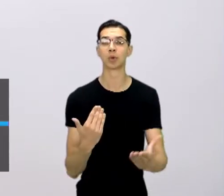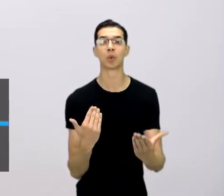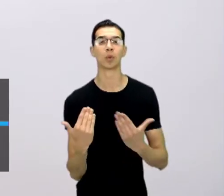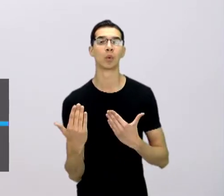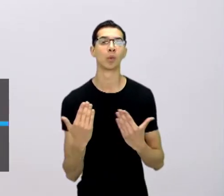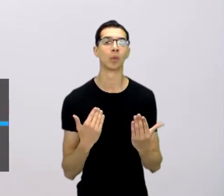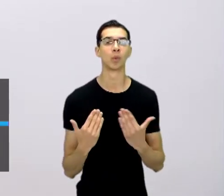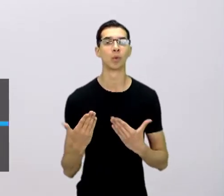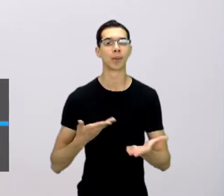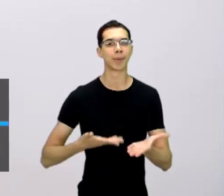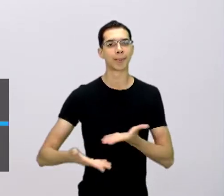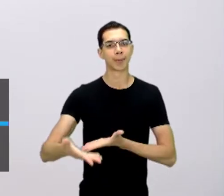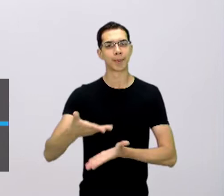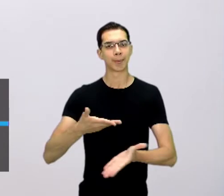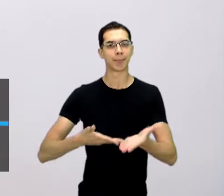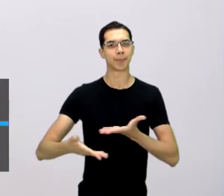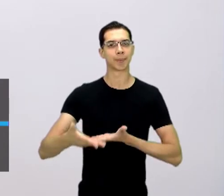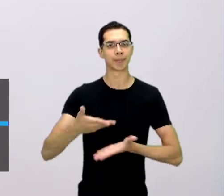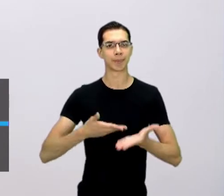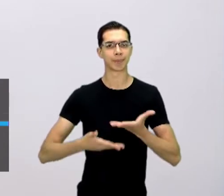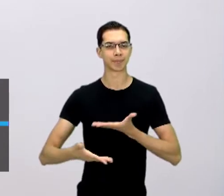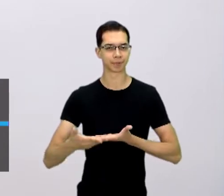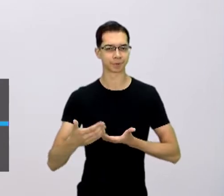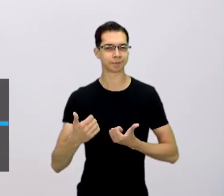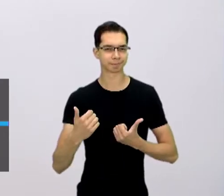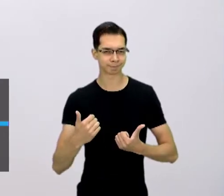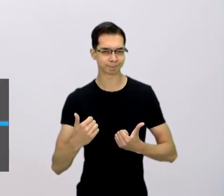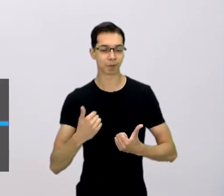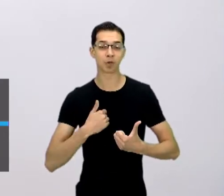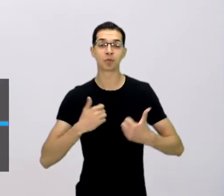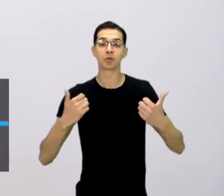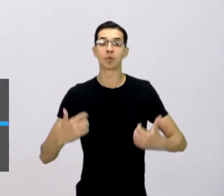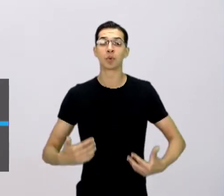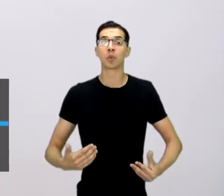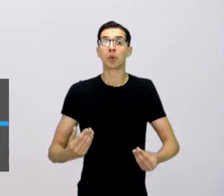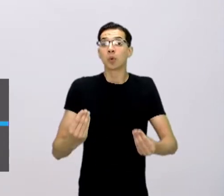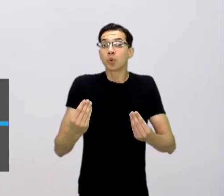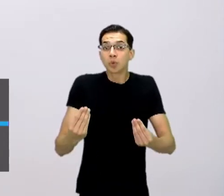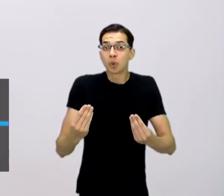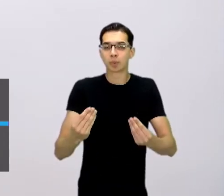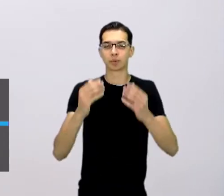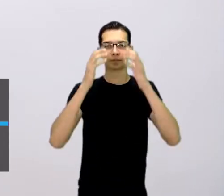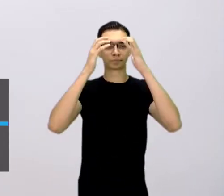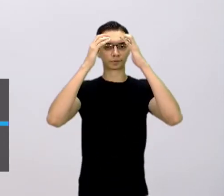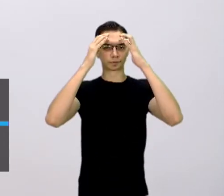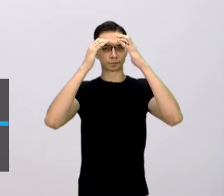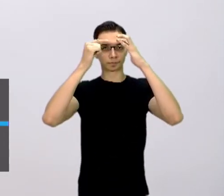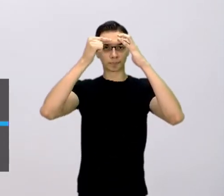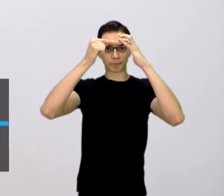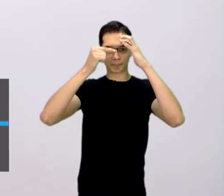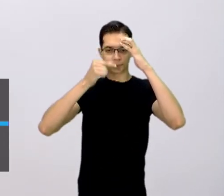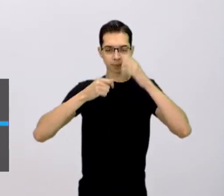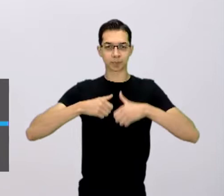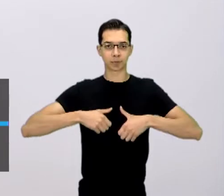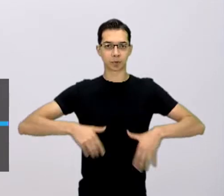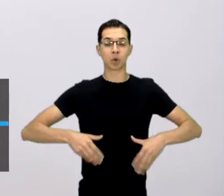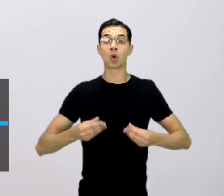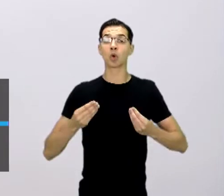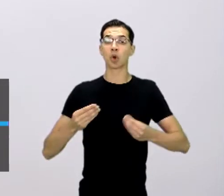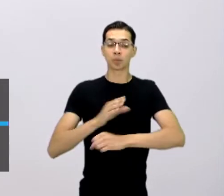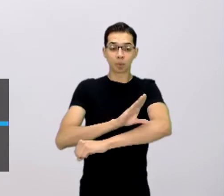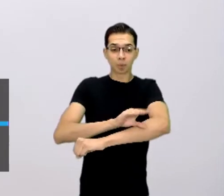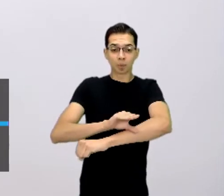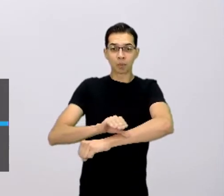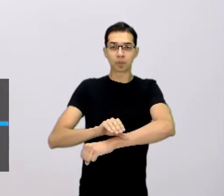com vocês como que acontece essa interação entre o sistema nervoso e o sistema muscular, né,